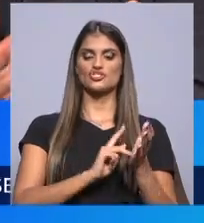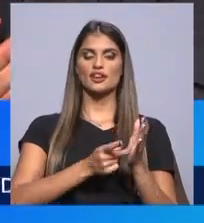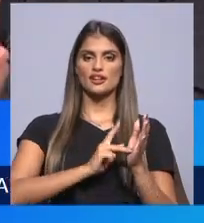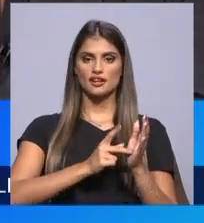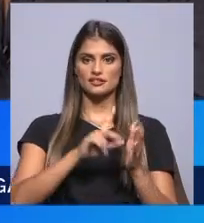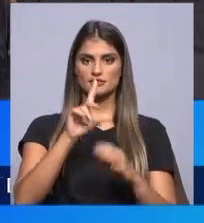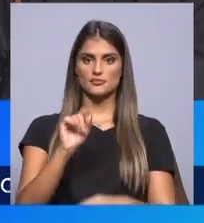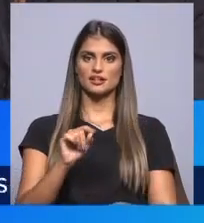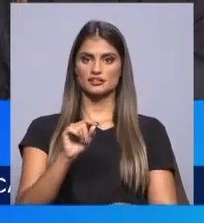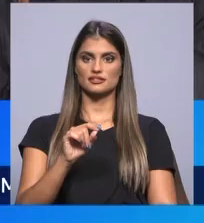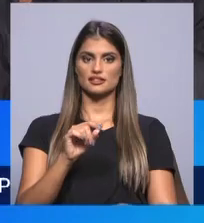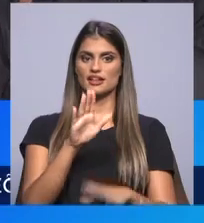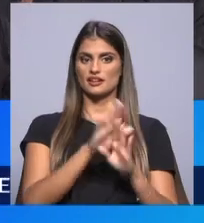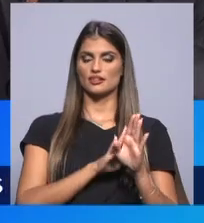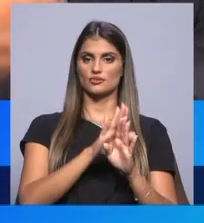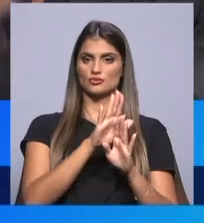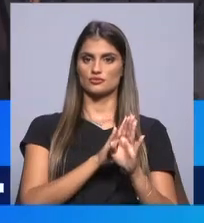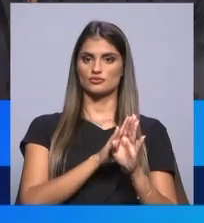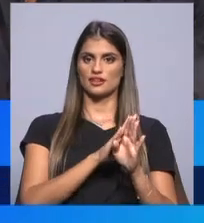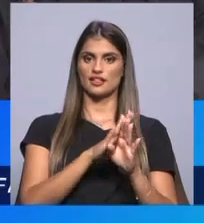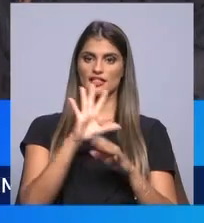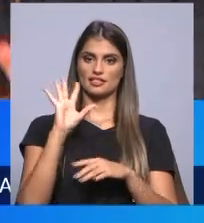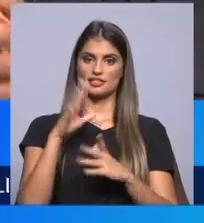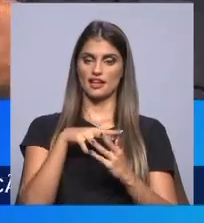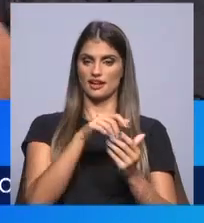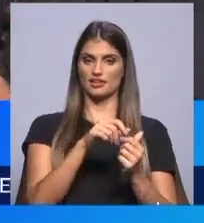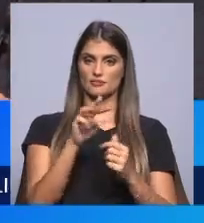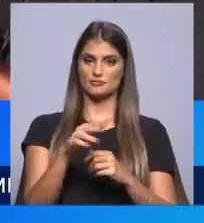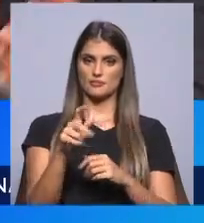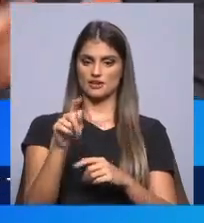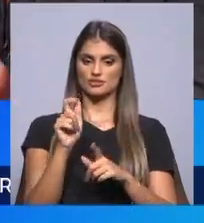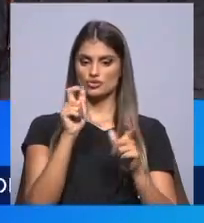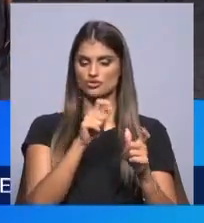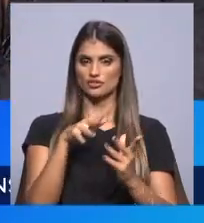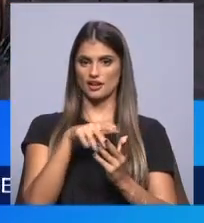de também carinho entre a Terra e Marte, entre os controladores da